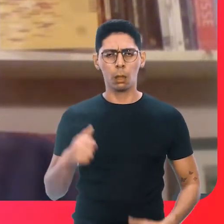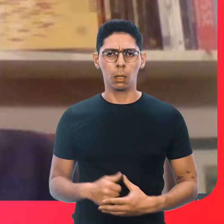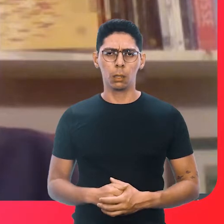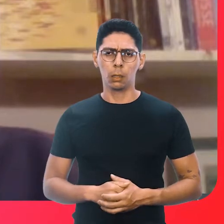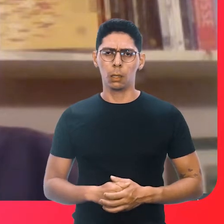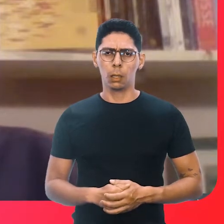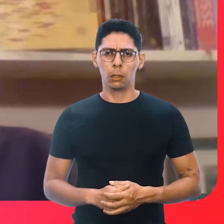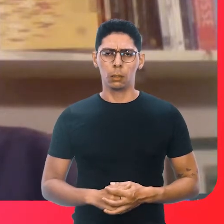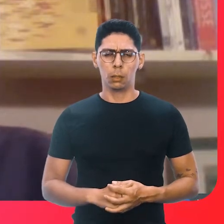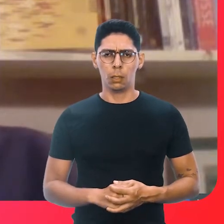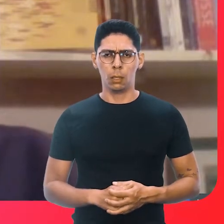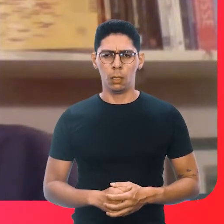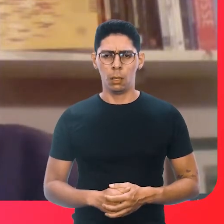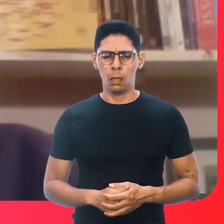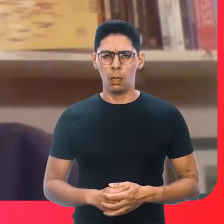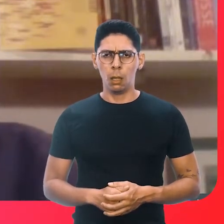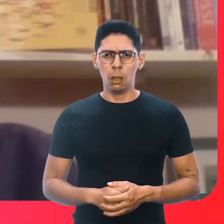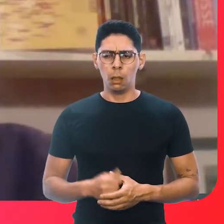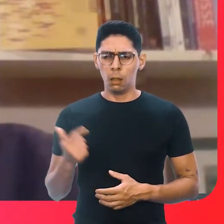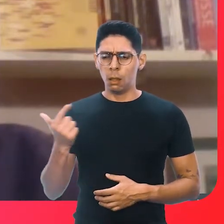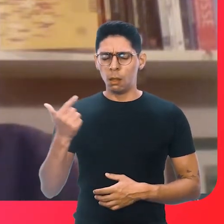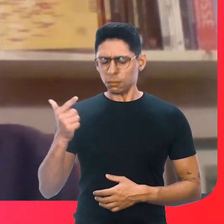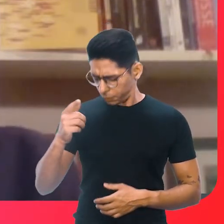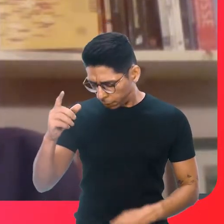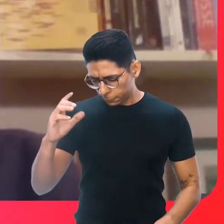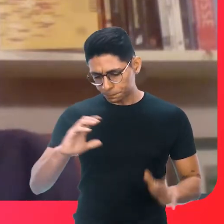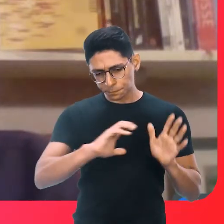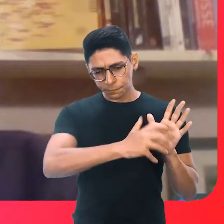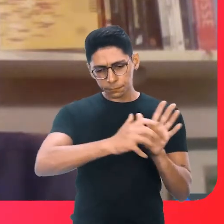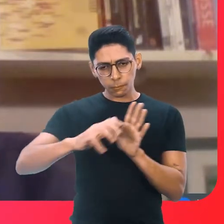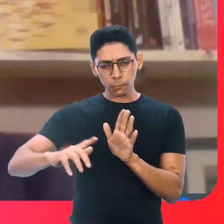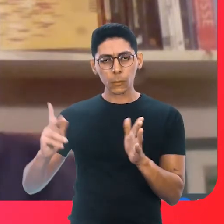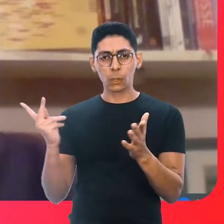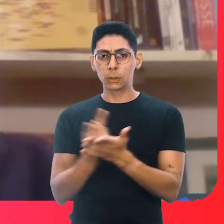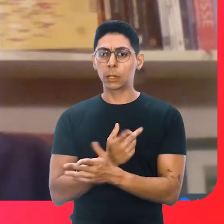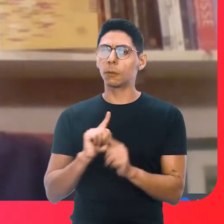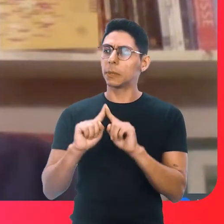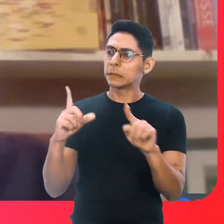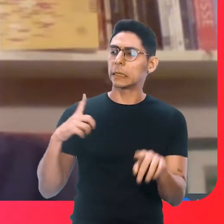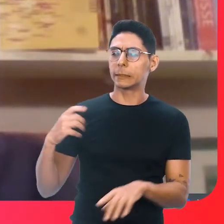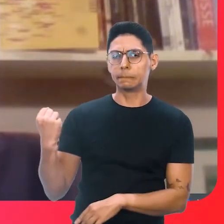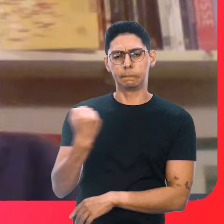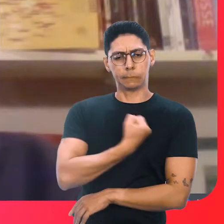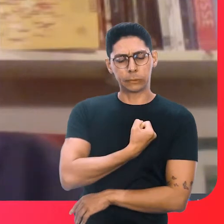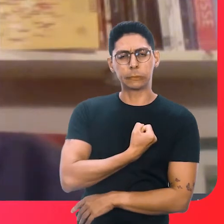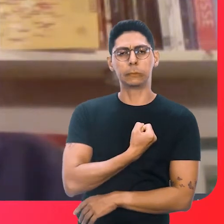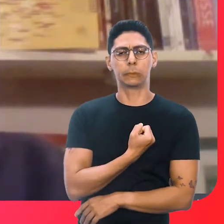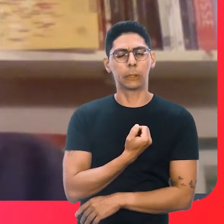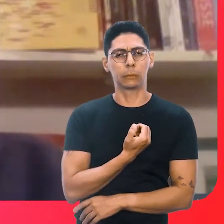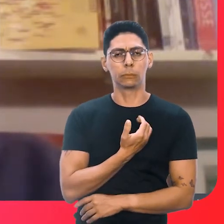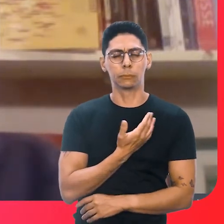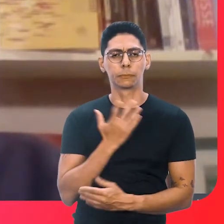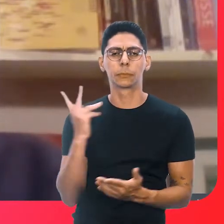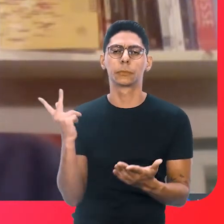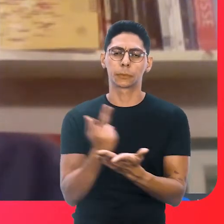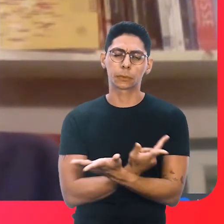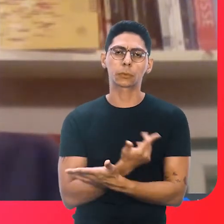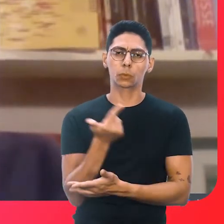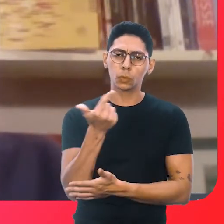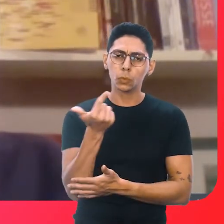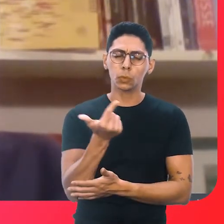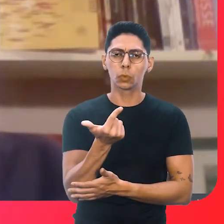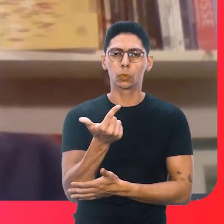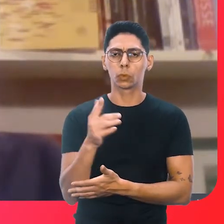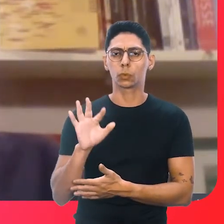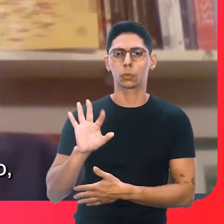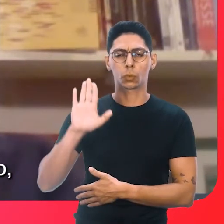né? No segundo mandato, infelizmente, ele foi assassinado, no meio do segundo mandato, eu estava lá,